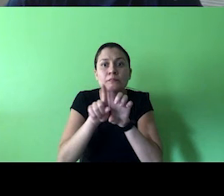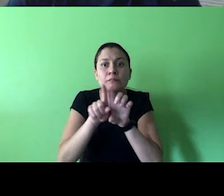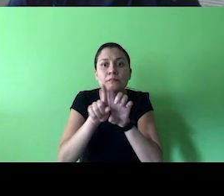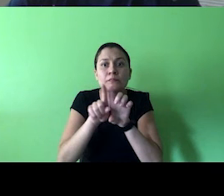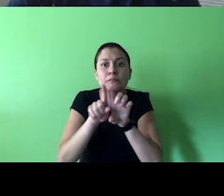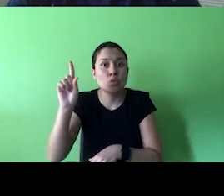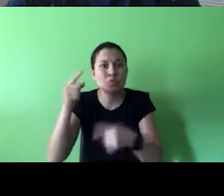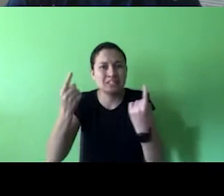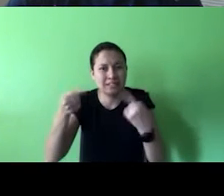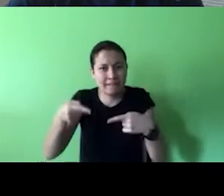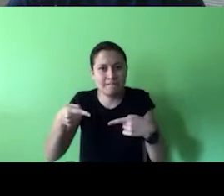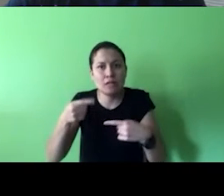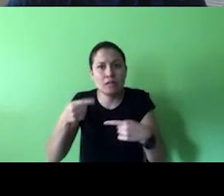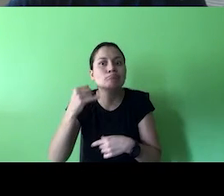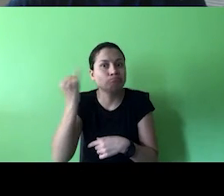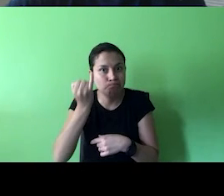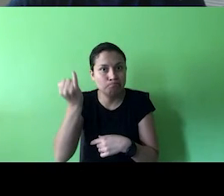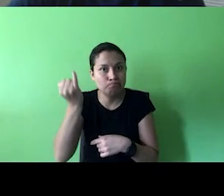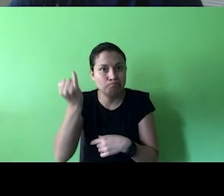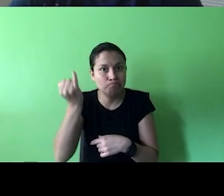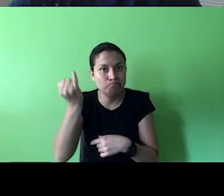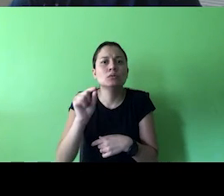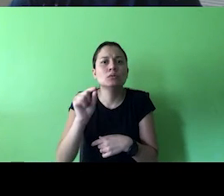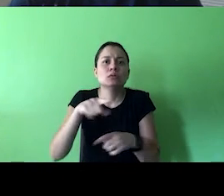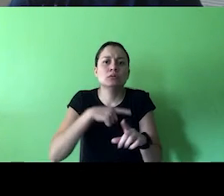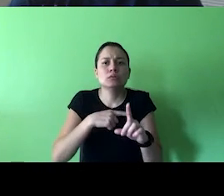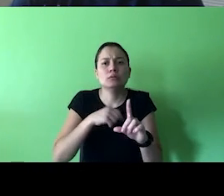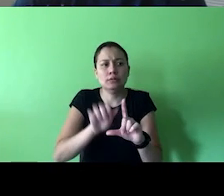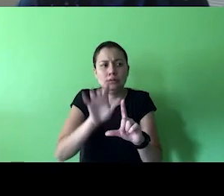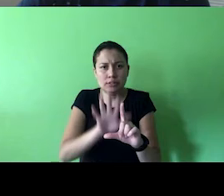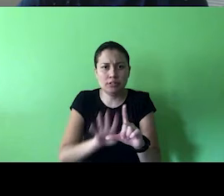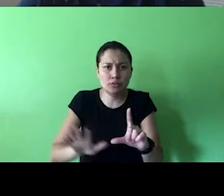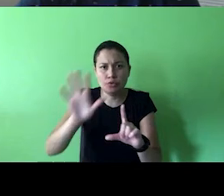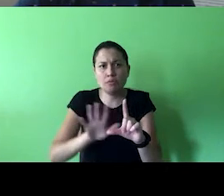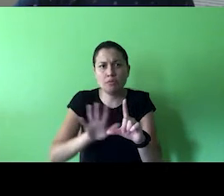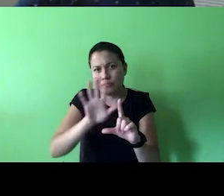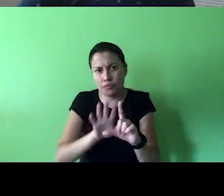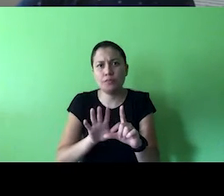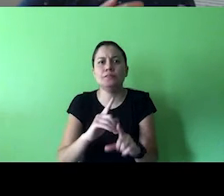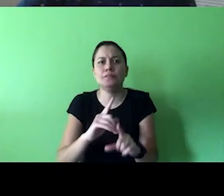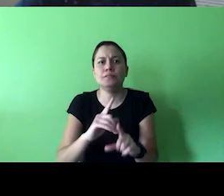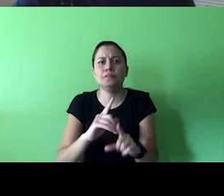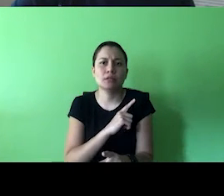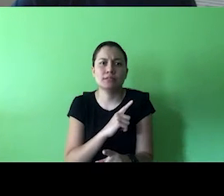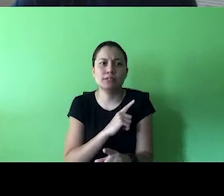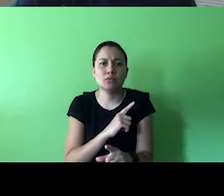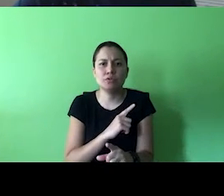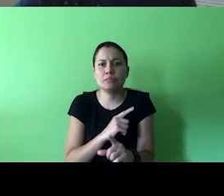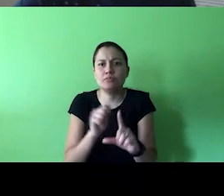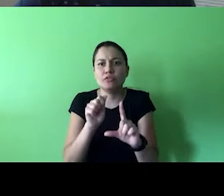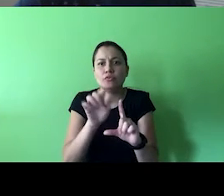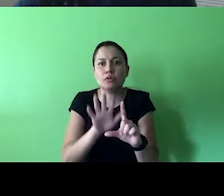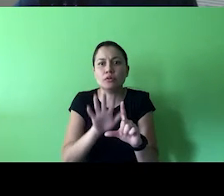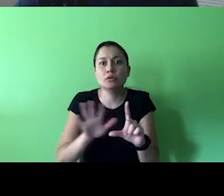bem importante para a gente foi a plataforma. Então, como o Gutenberg falou, era para ser presencial, né? Nós